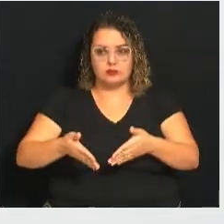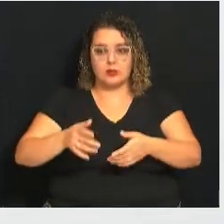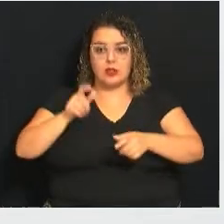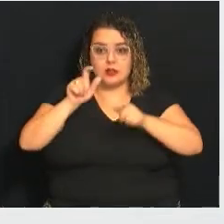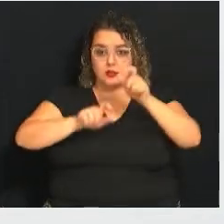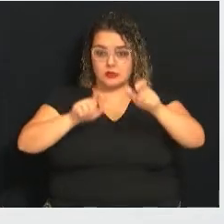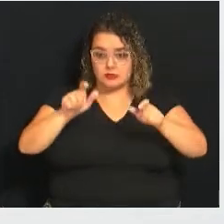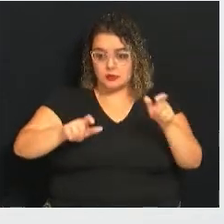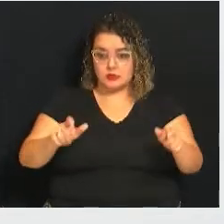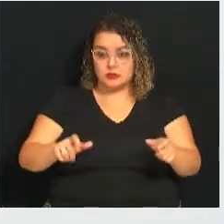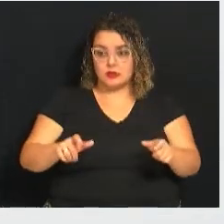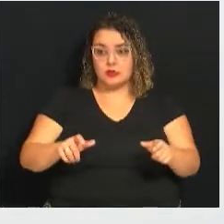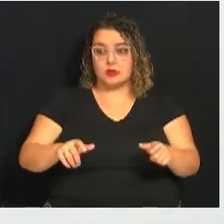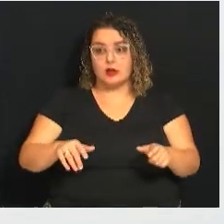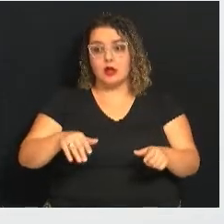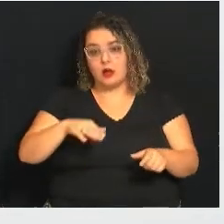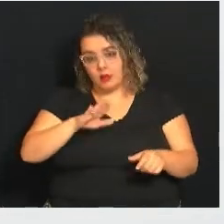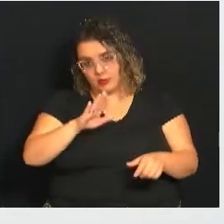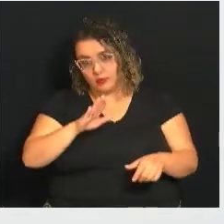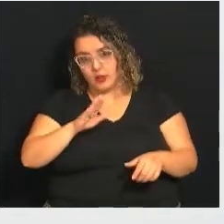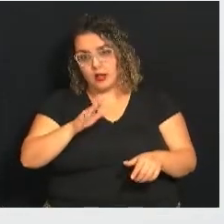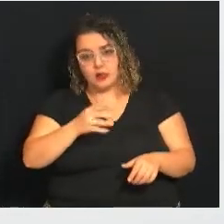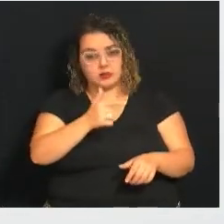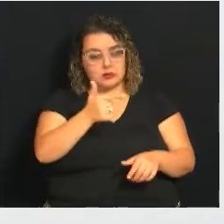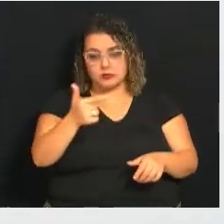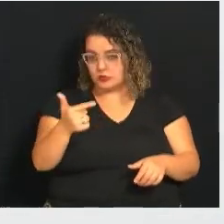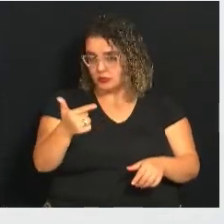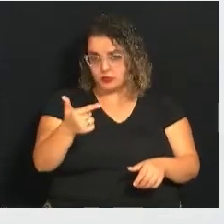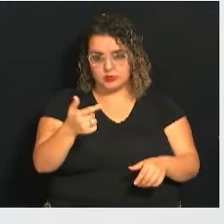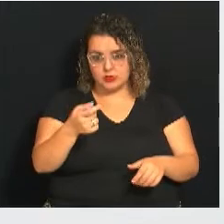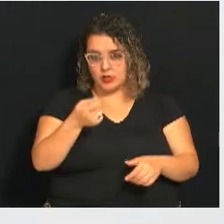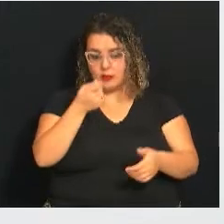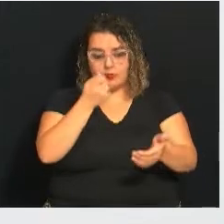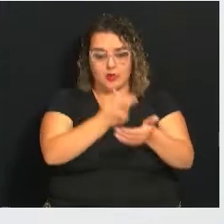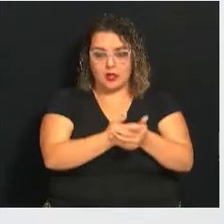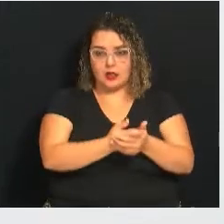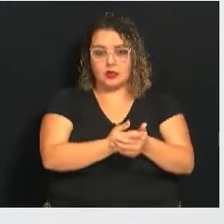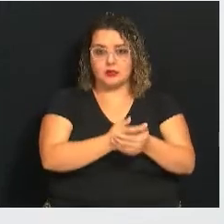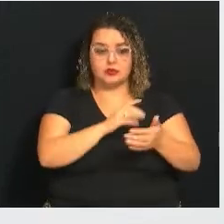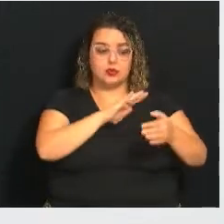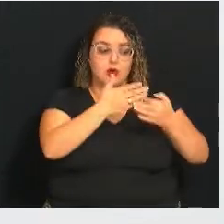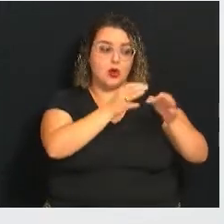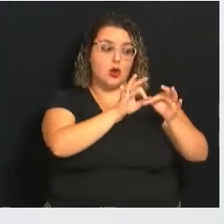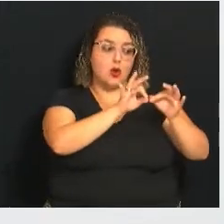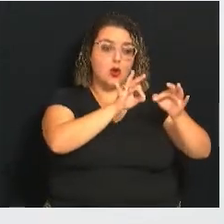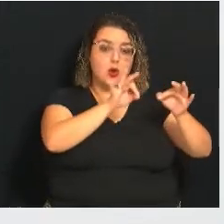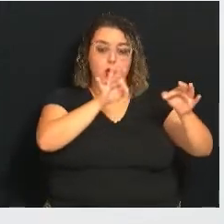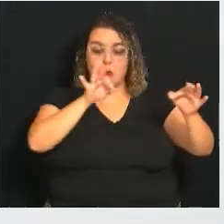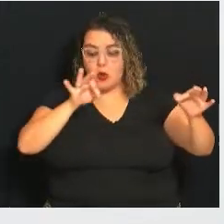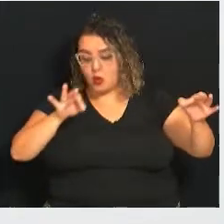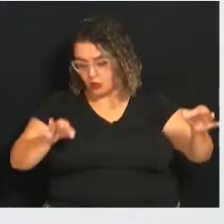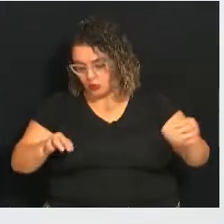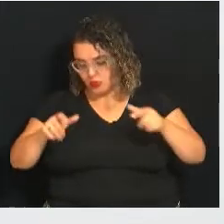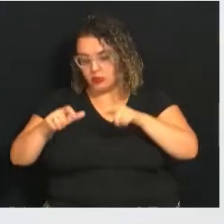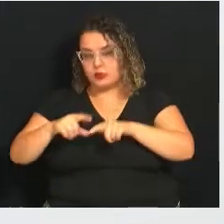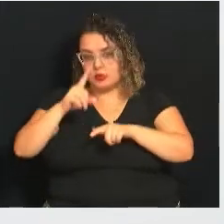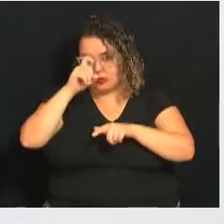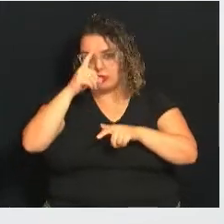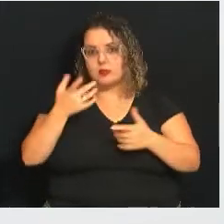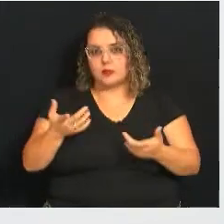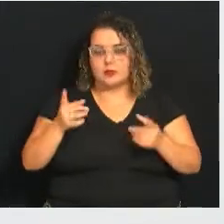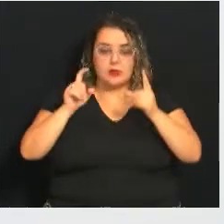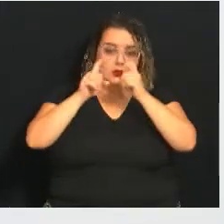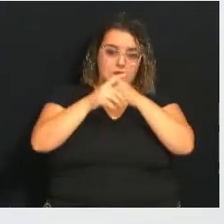população principalmente a mais carente as pessoas que não têm condições para ela sair de um lado da cidade parece o veterinário fica difícil então